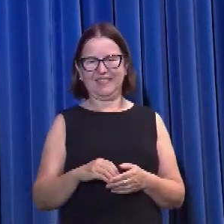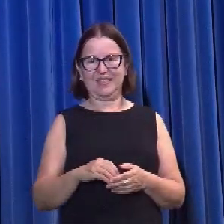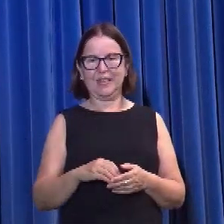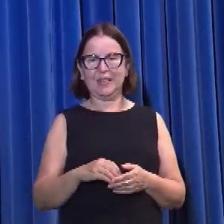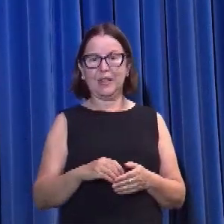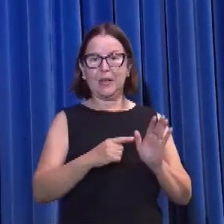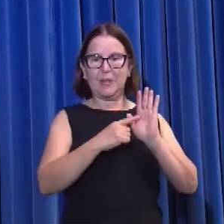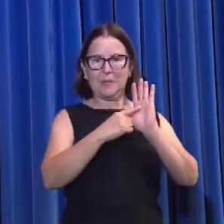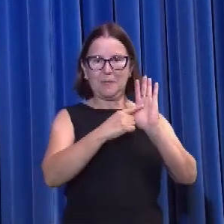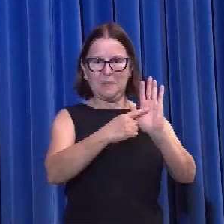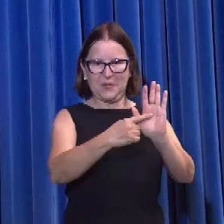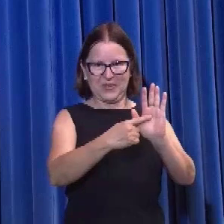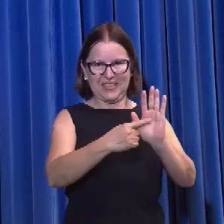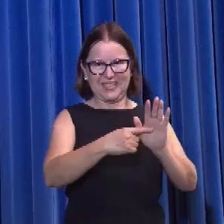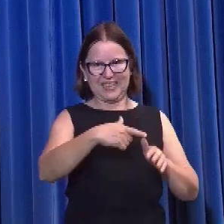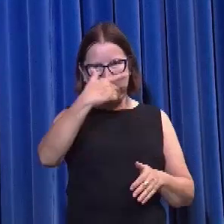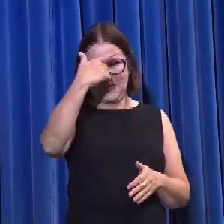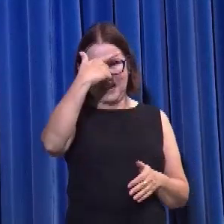de Cristo.